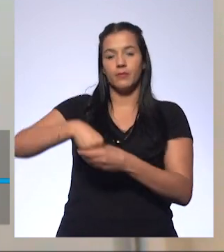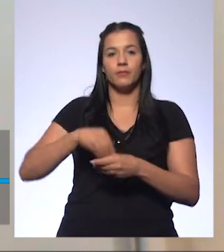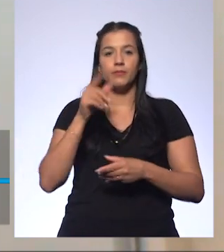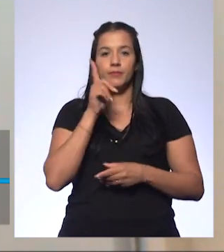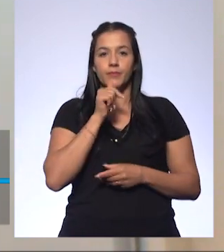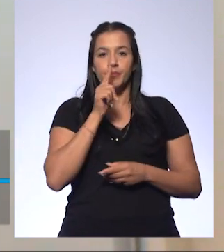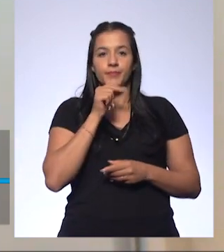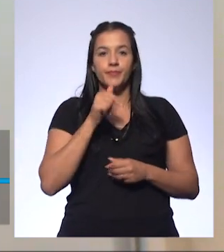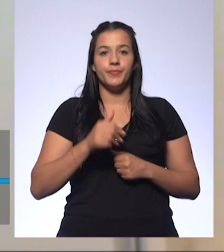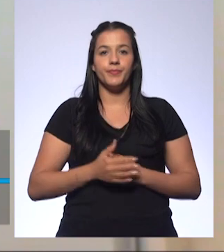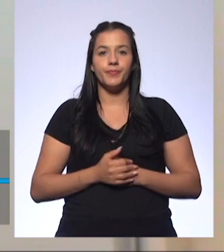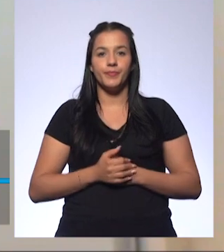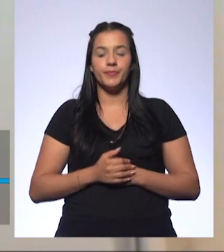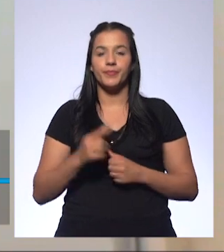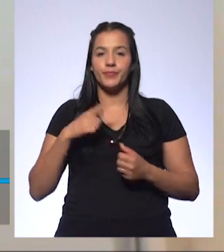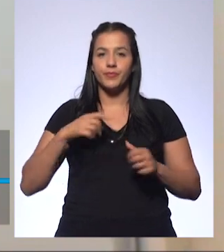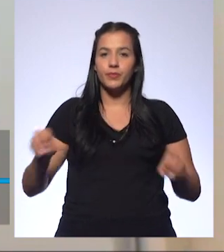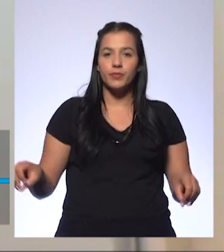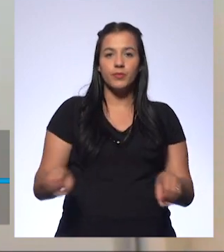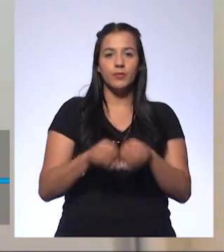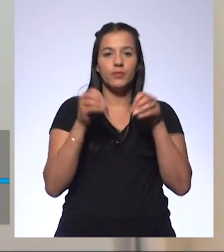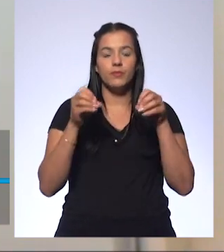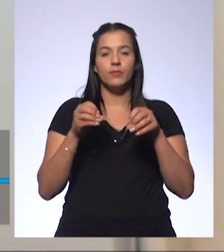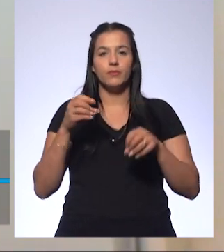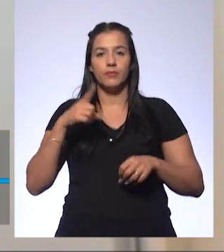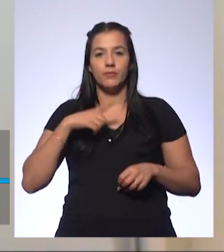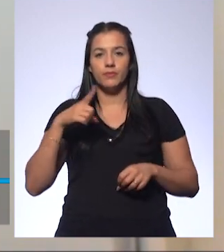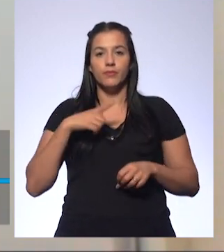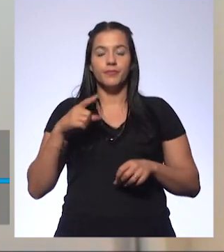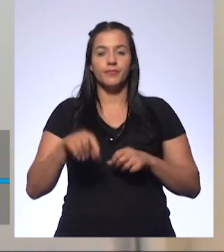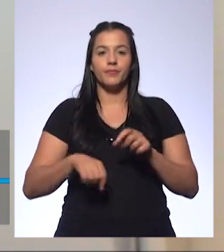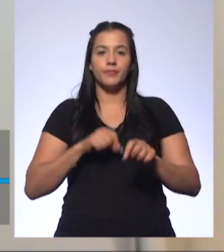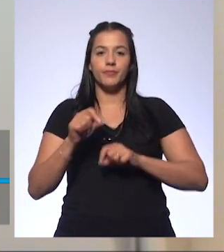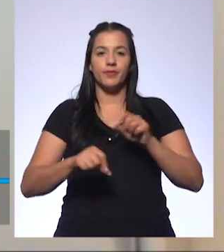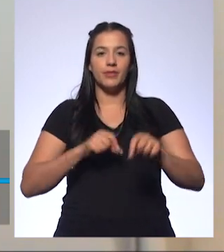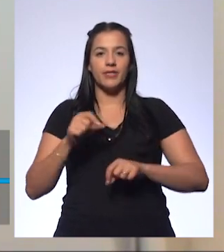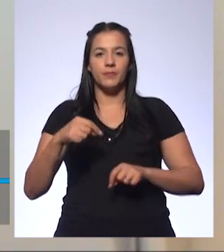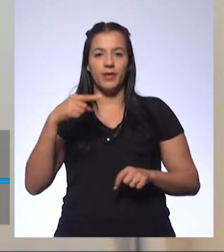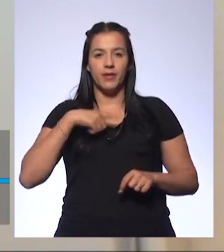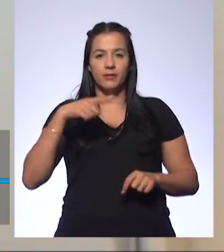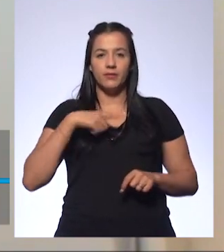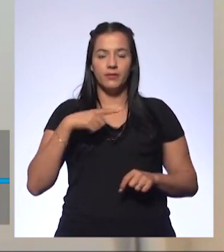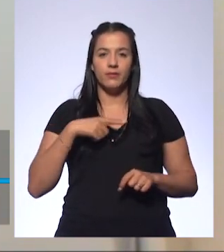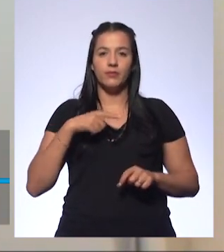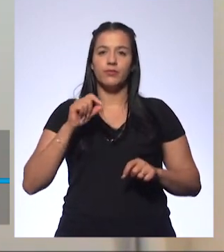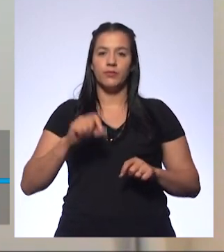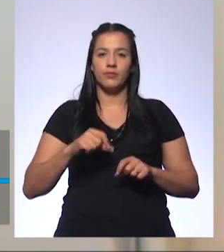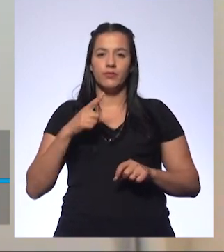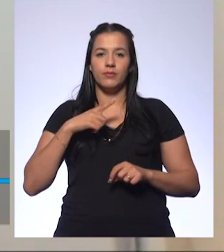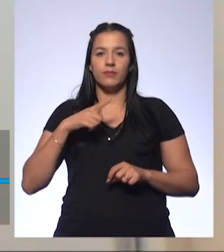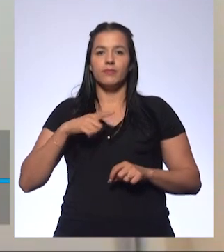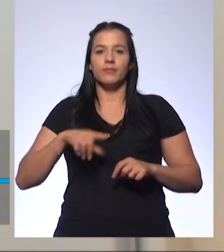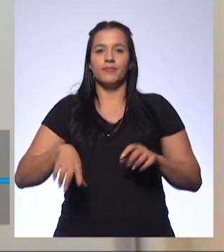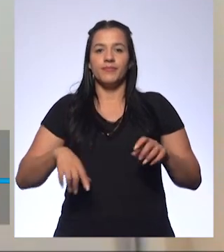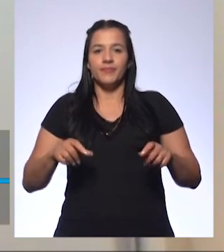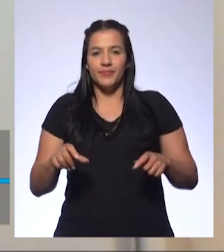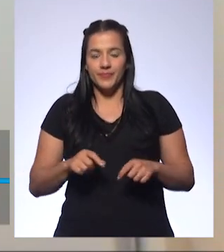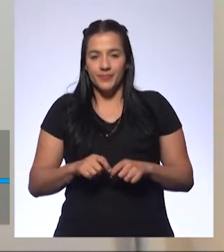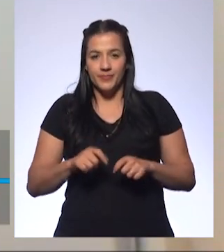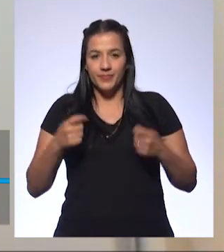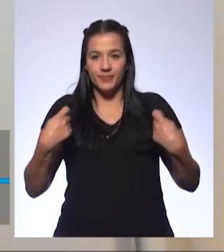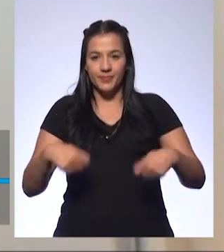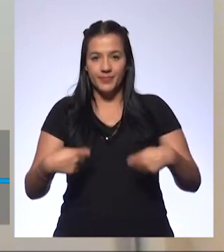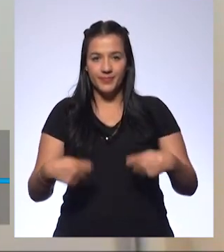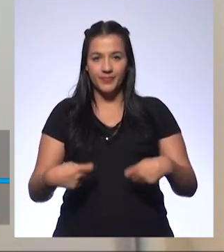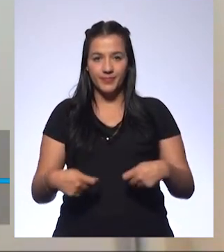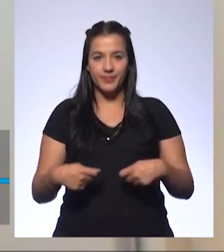é fundido, diferente de uma substância covalente, de uma molécula covalente. Eu vou falar